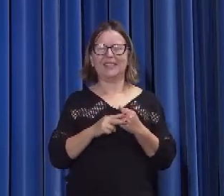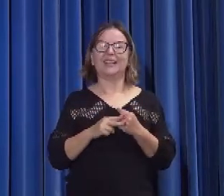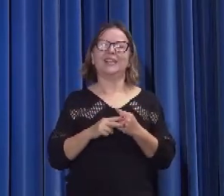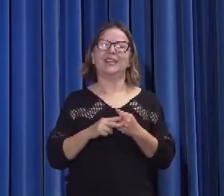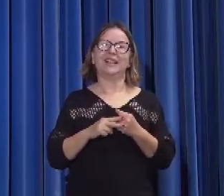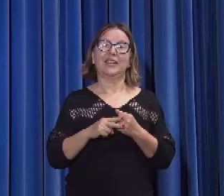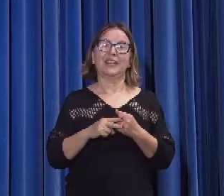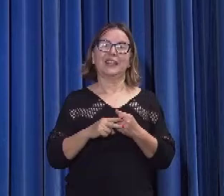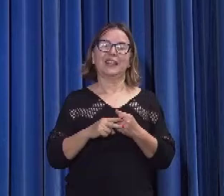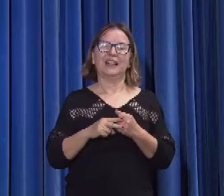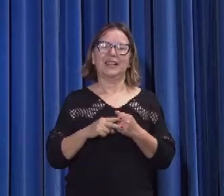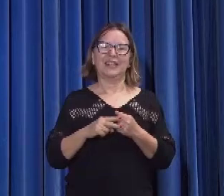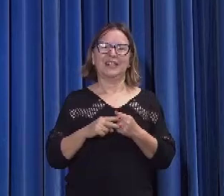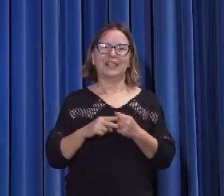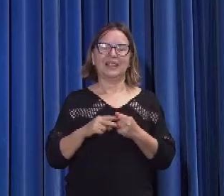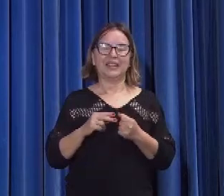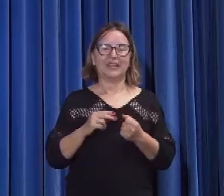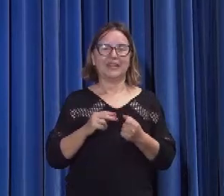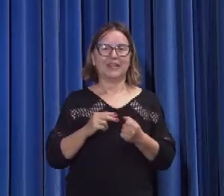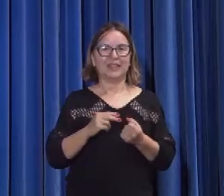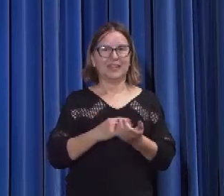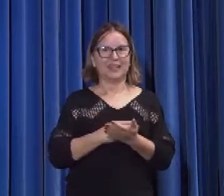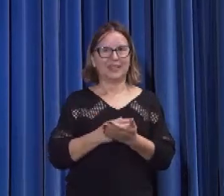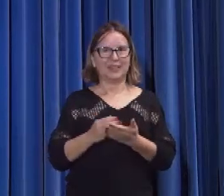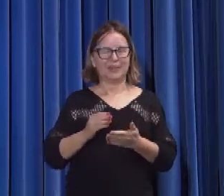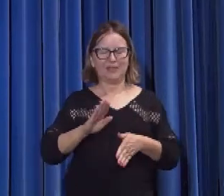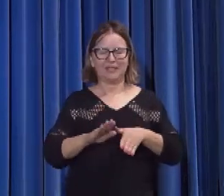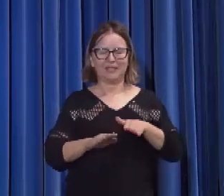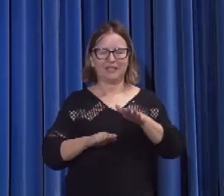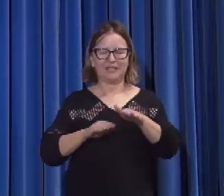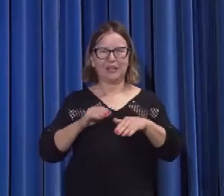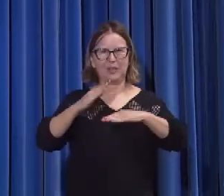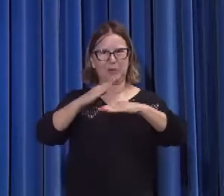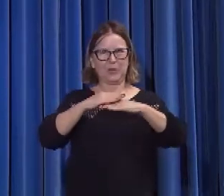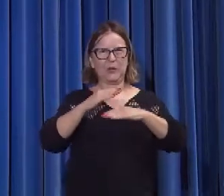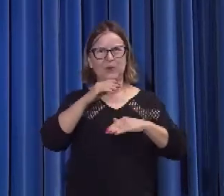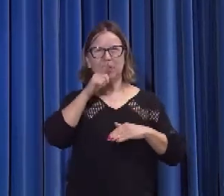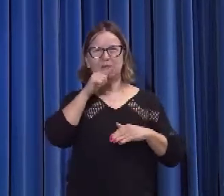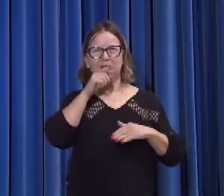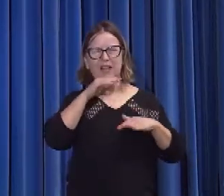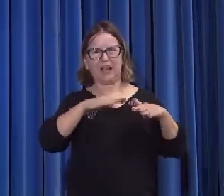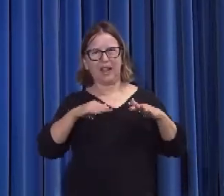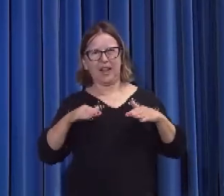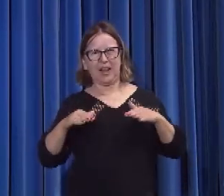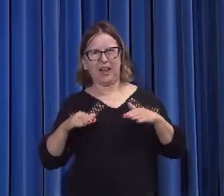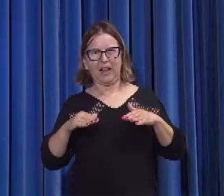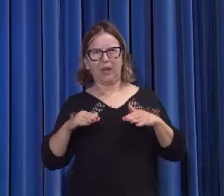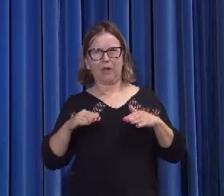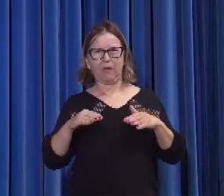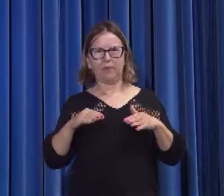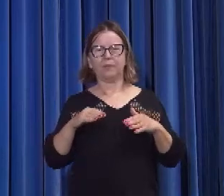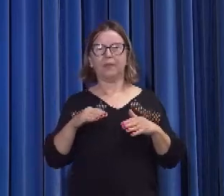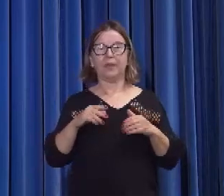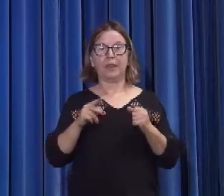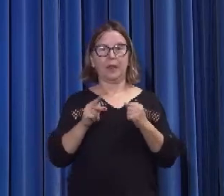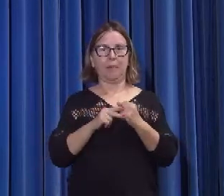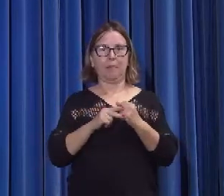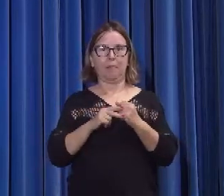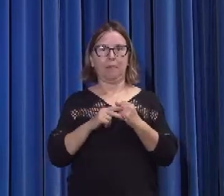Quando tirou seus olhos de Jesus e olhou para as circunstâncias, ele começou a afundar.